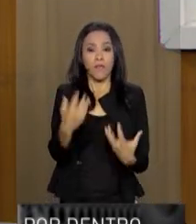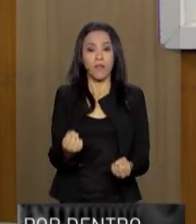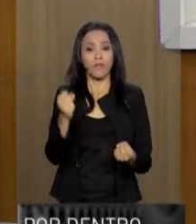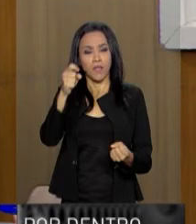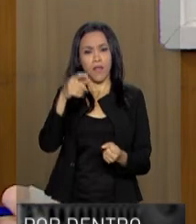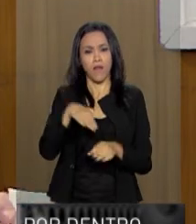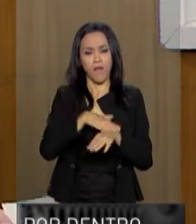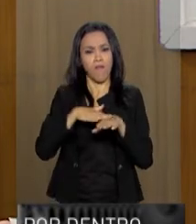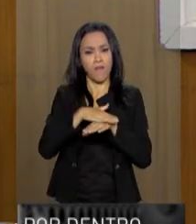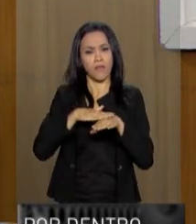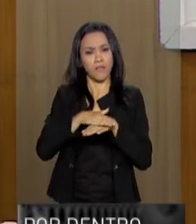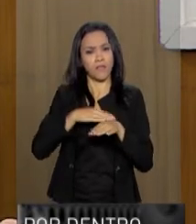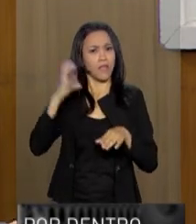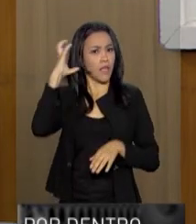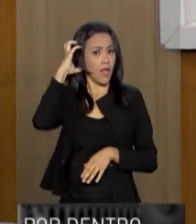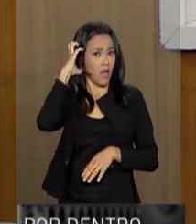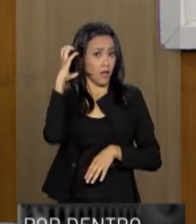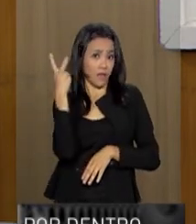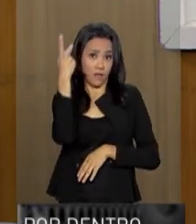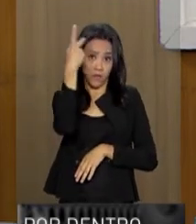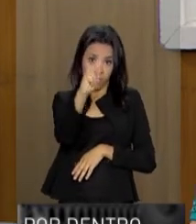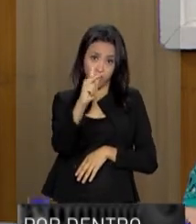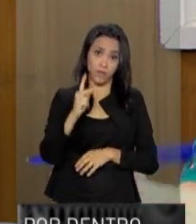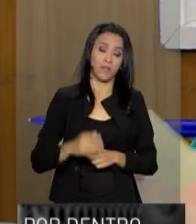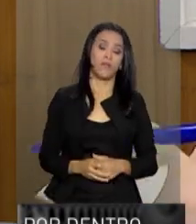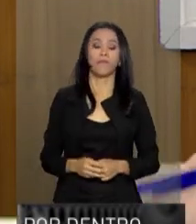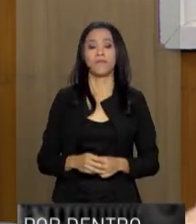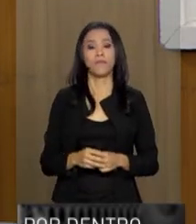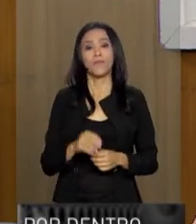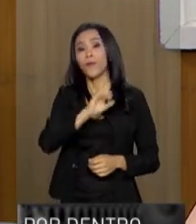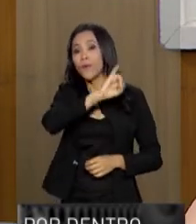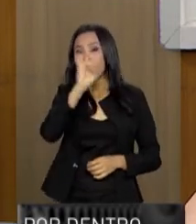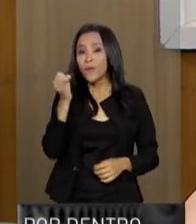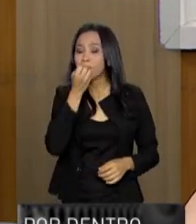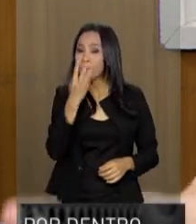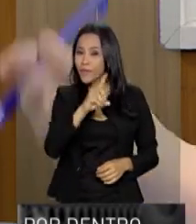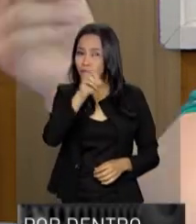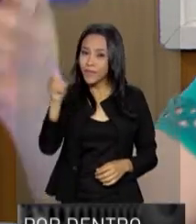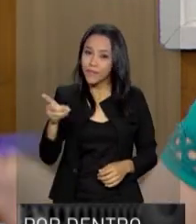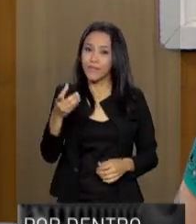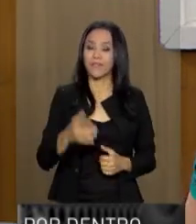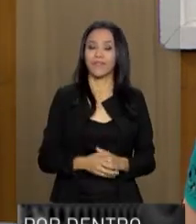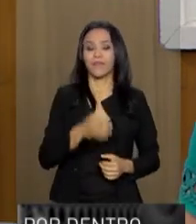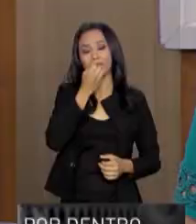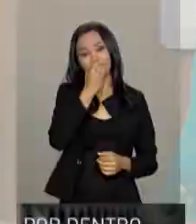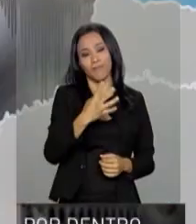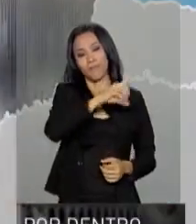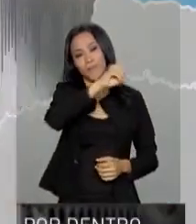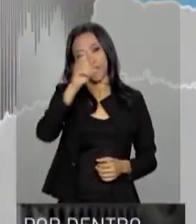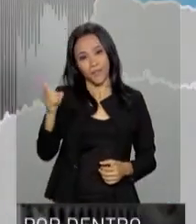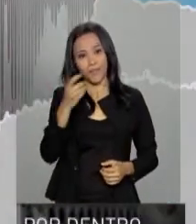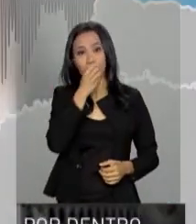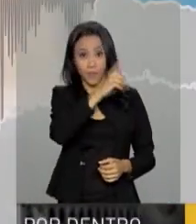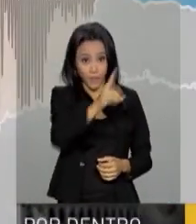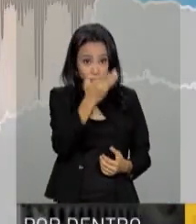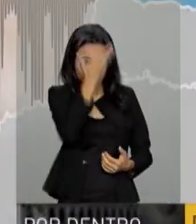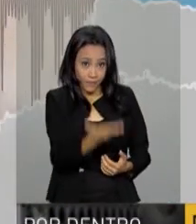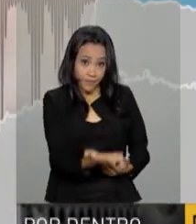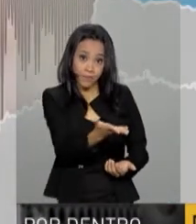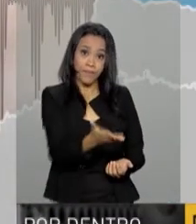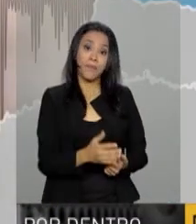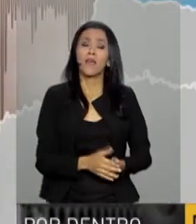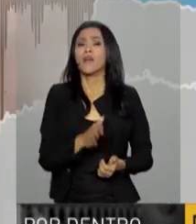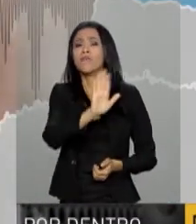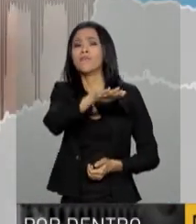mello da rádio banda b 550 m olá denise bom dia pra você mande a cala bom dia à secretária é vou querer